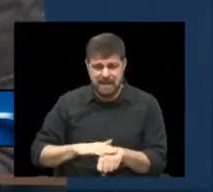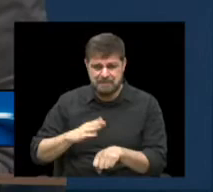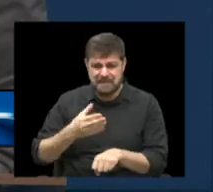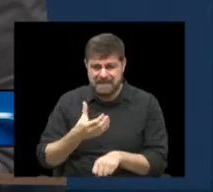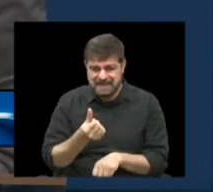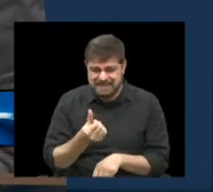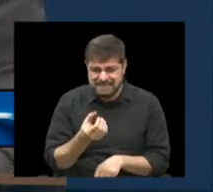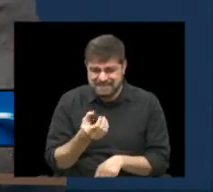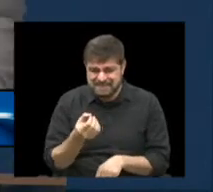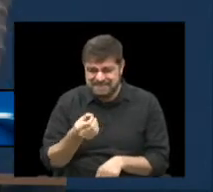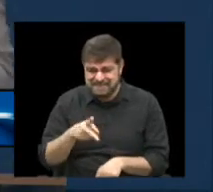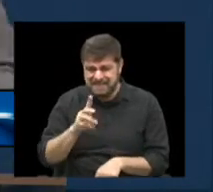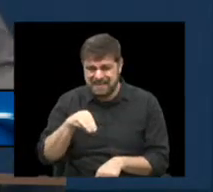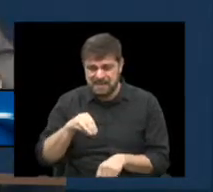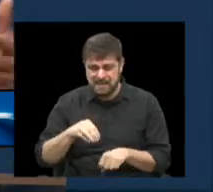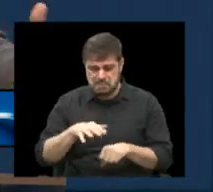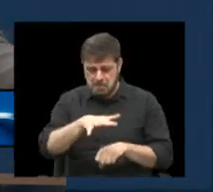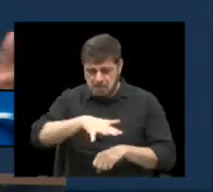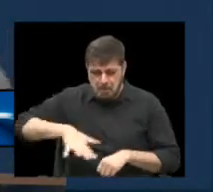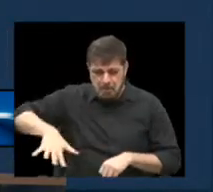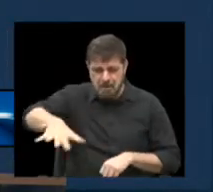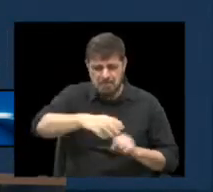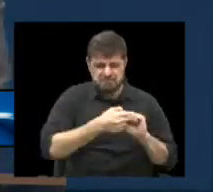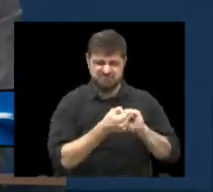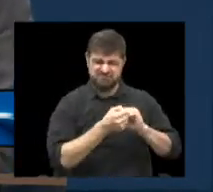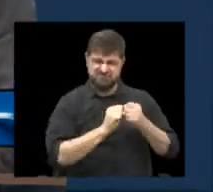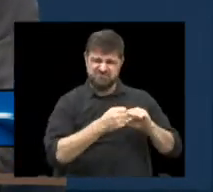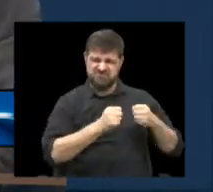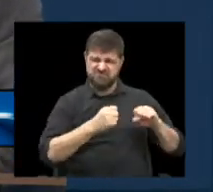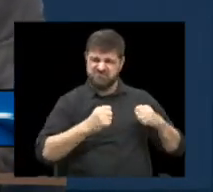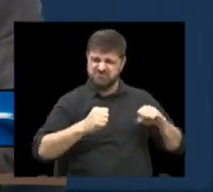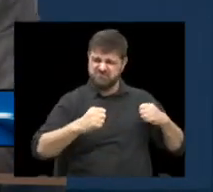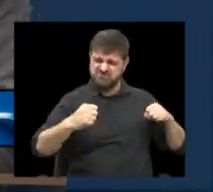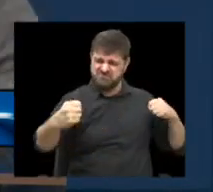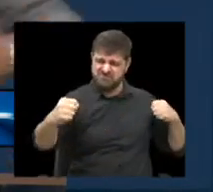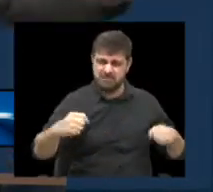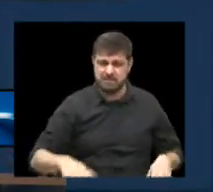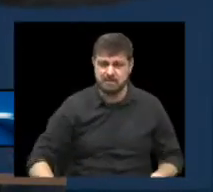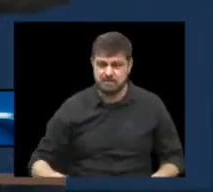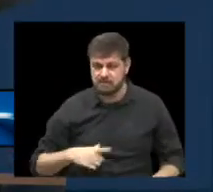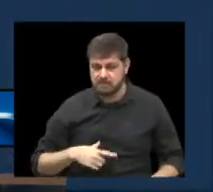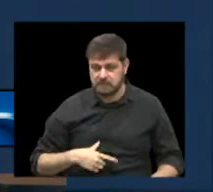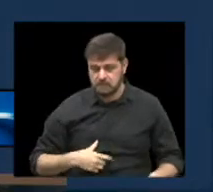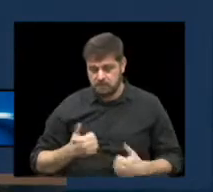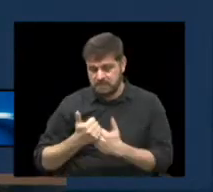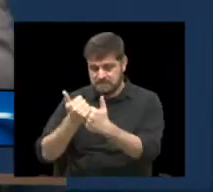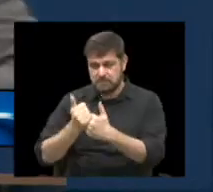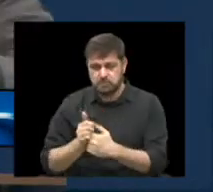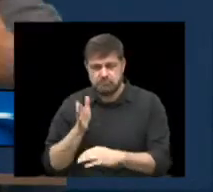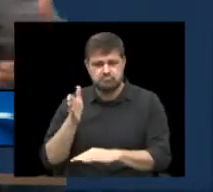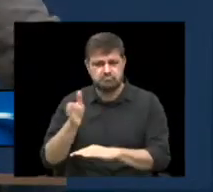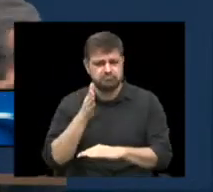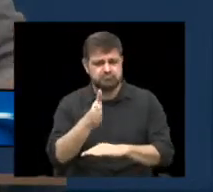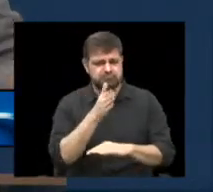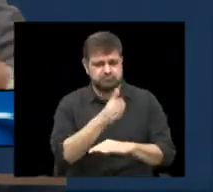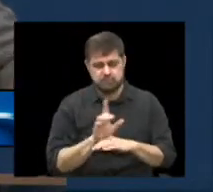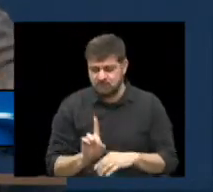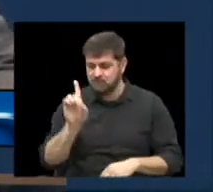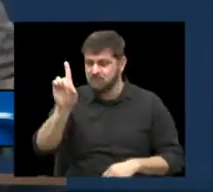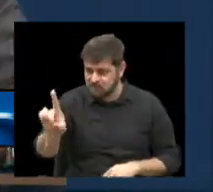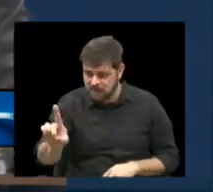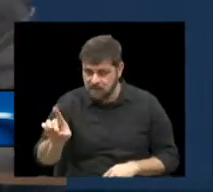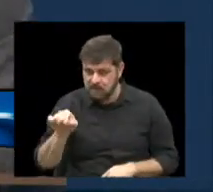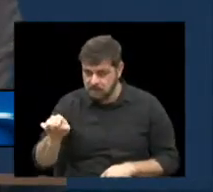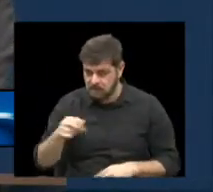quilômetros quadrados, de 30 a 40 quilômetros de distância do centro, enquanto um está aqui, o outro está lá, o outro desenvolve, e assim nós